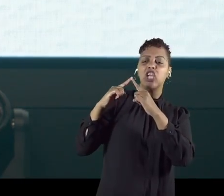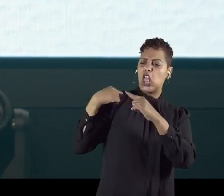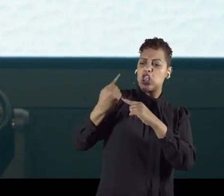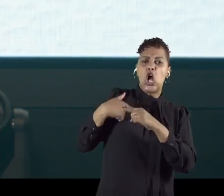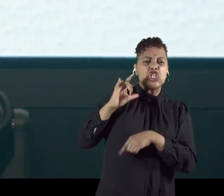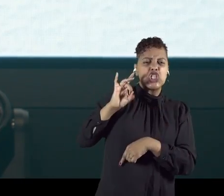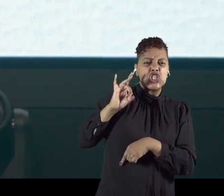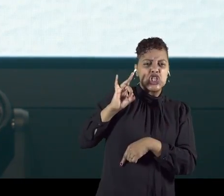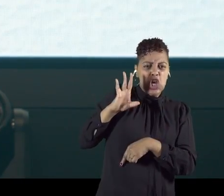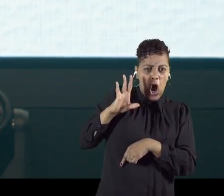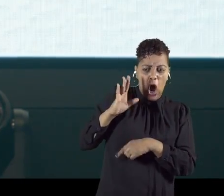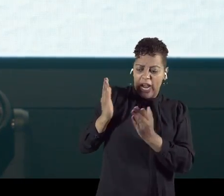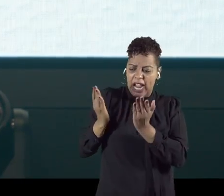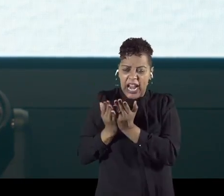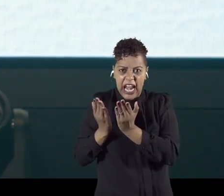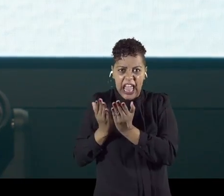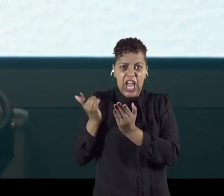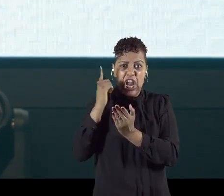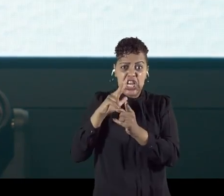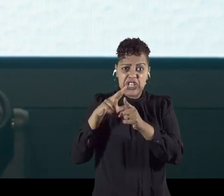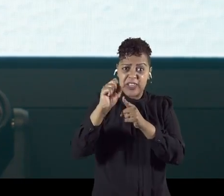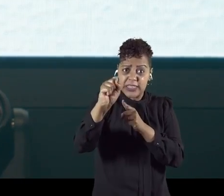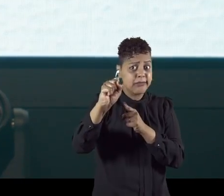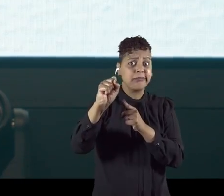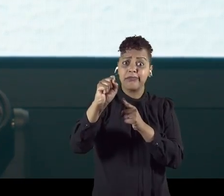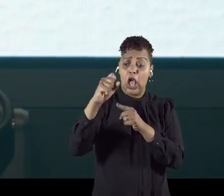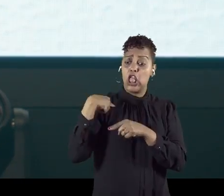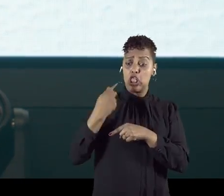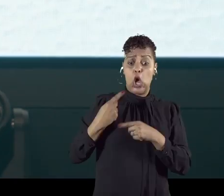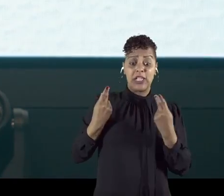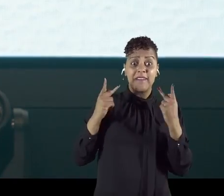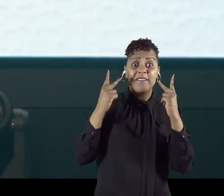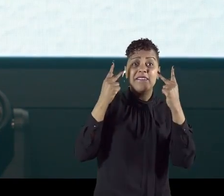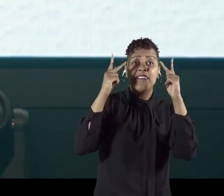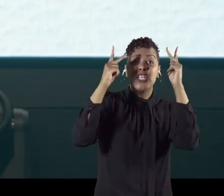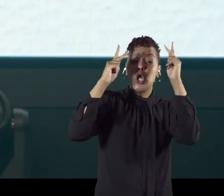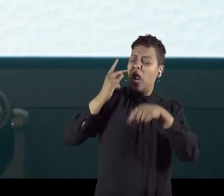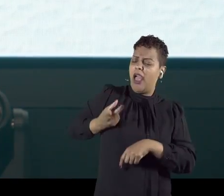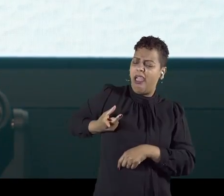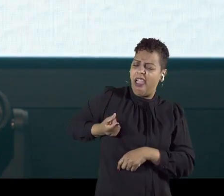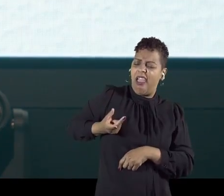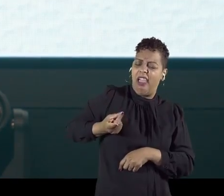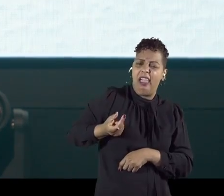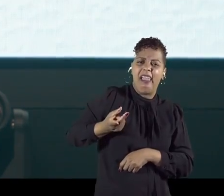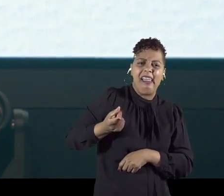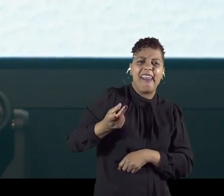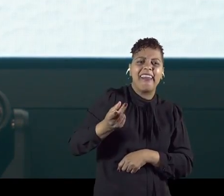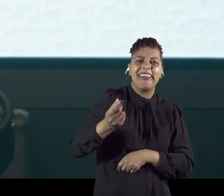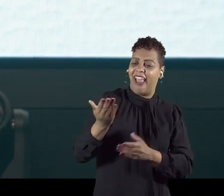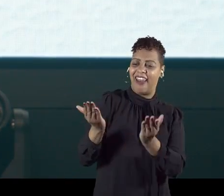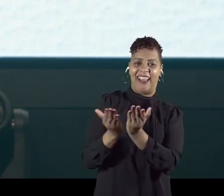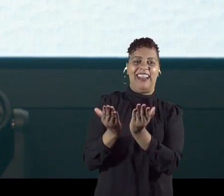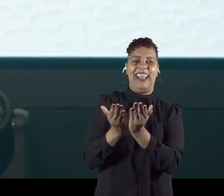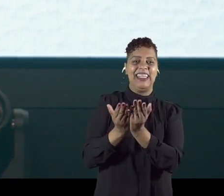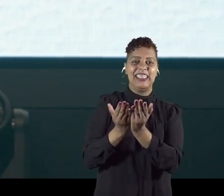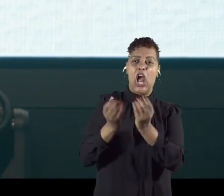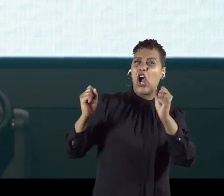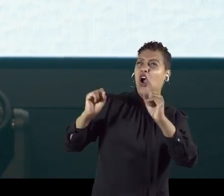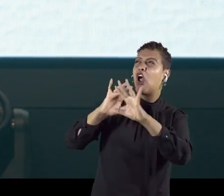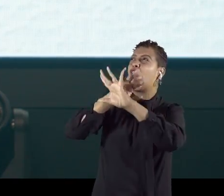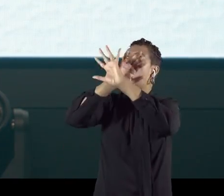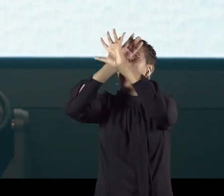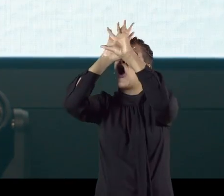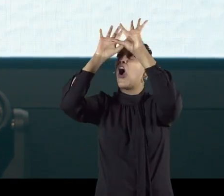vencedores é uma vitória quer perna que é perene traz uma glória que não